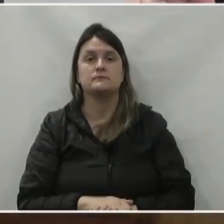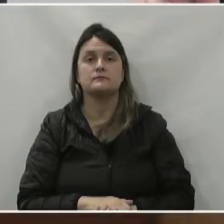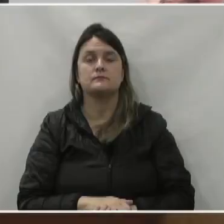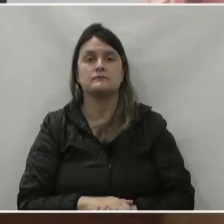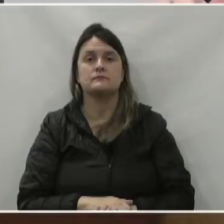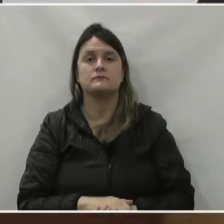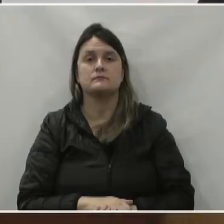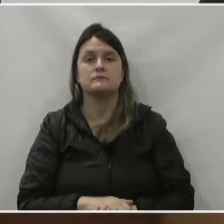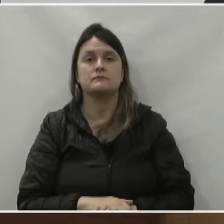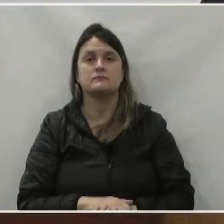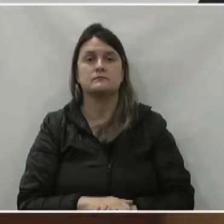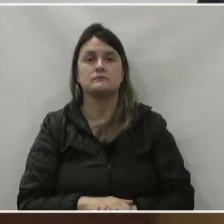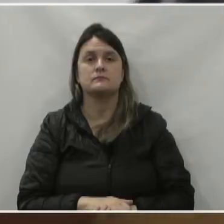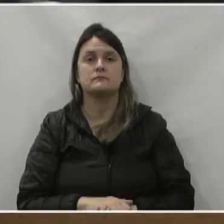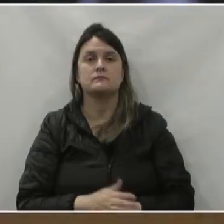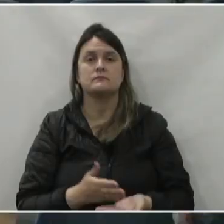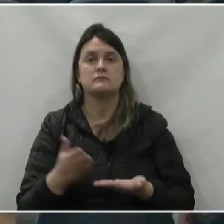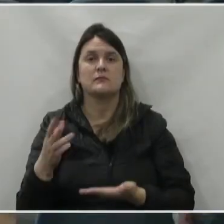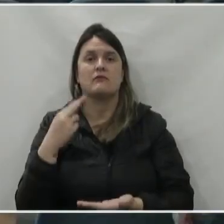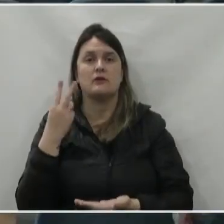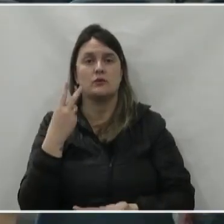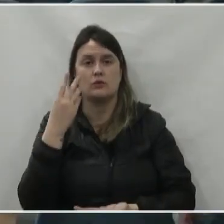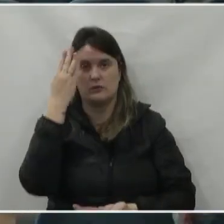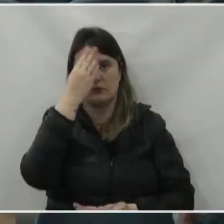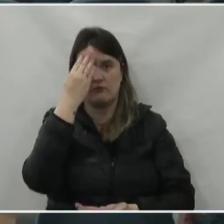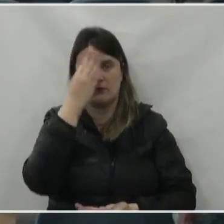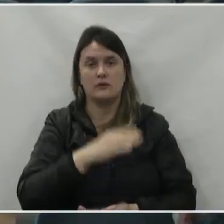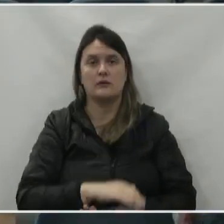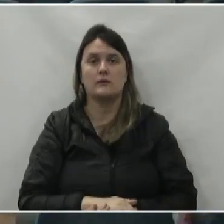Vai fazer uso? Com a palavra, o vereador Cordova Neto.